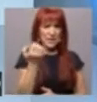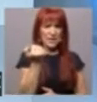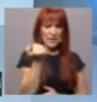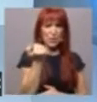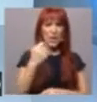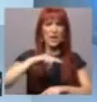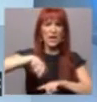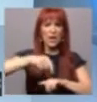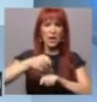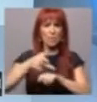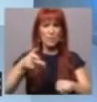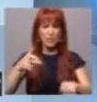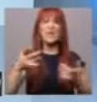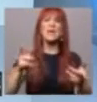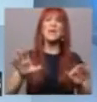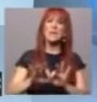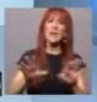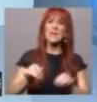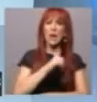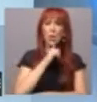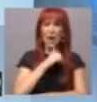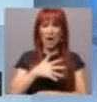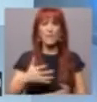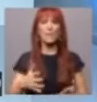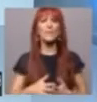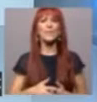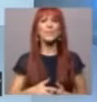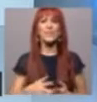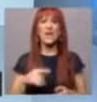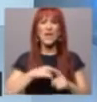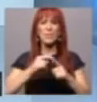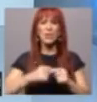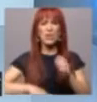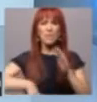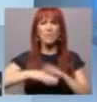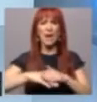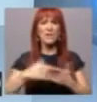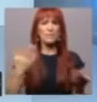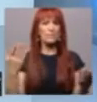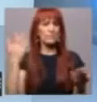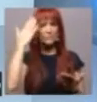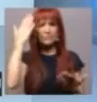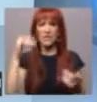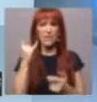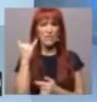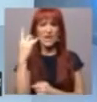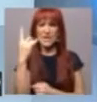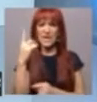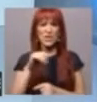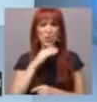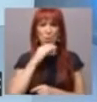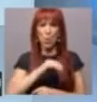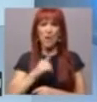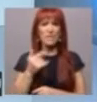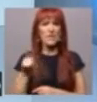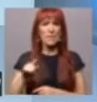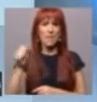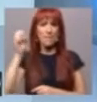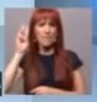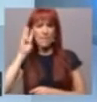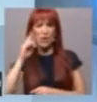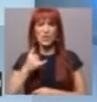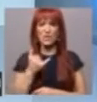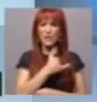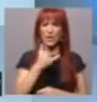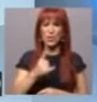km/h, bem como também no Algarve. Temperaturas máximas previstas, 26 graus para Évora e para Beja,